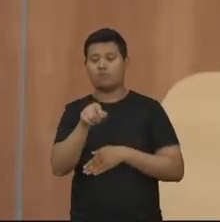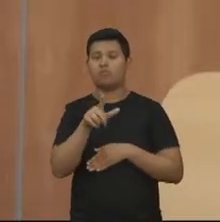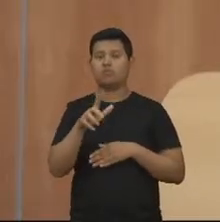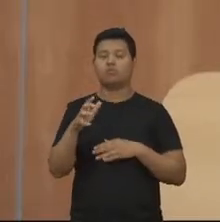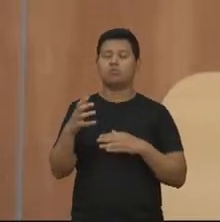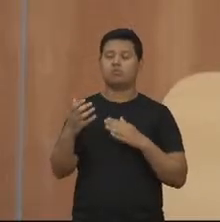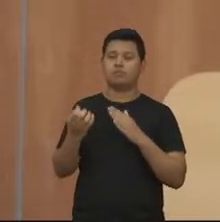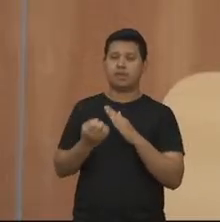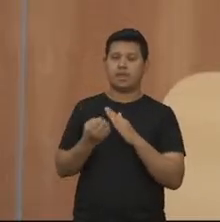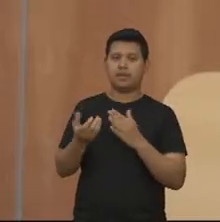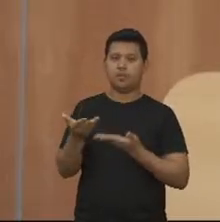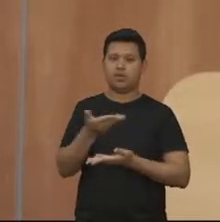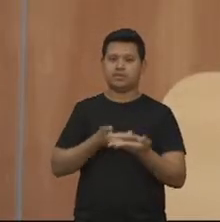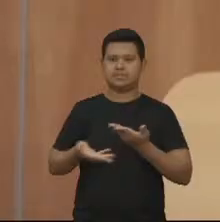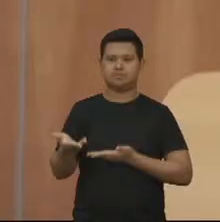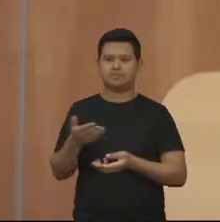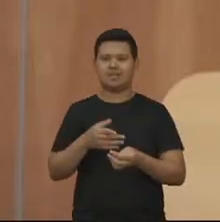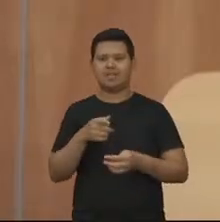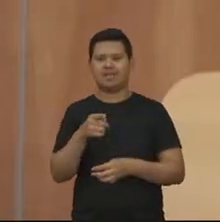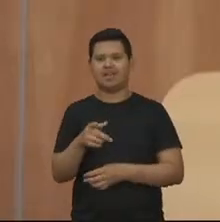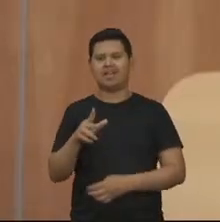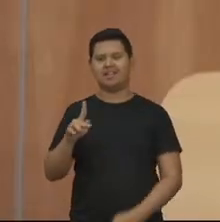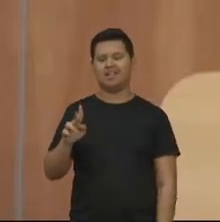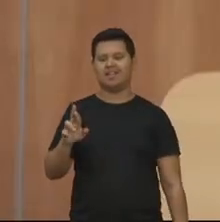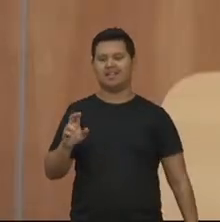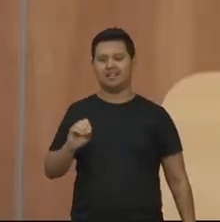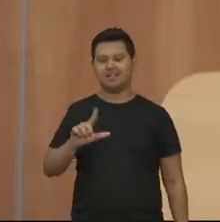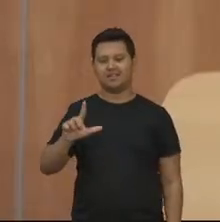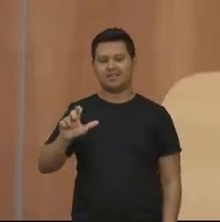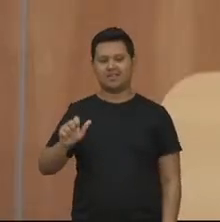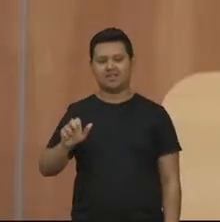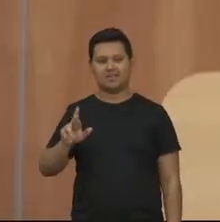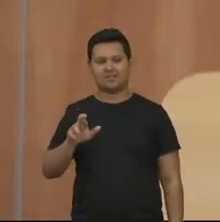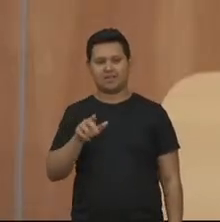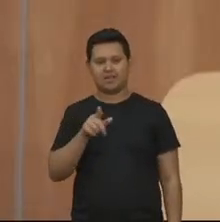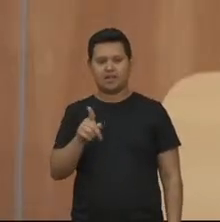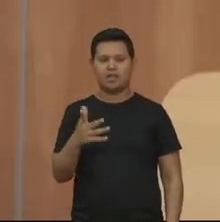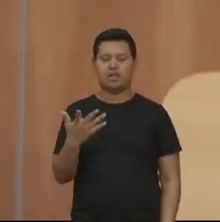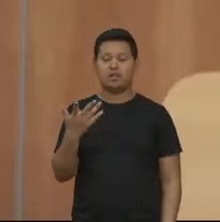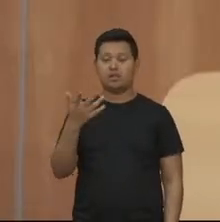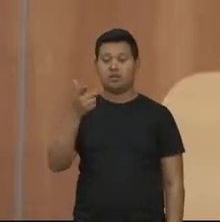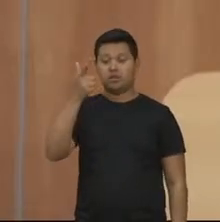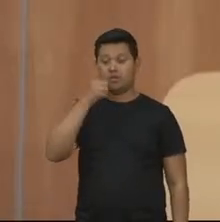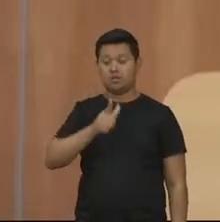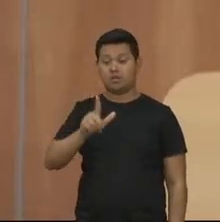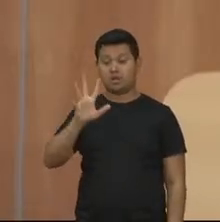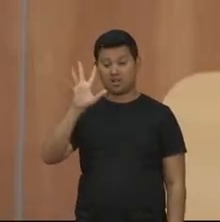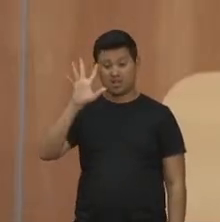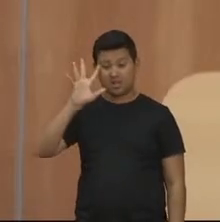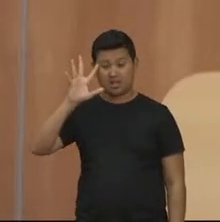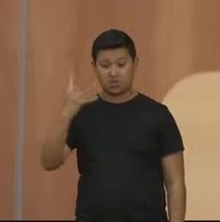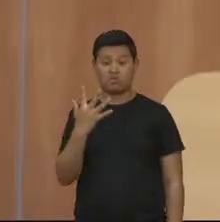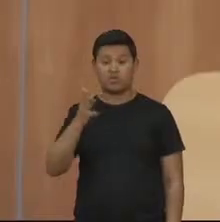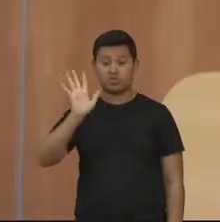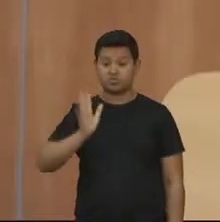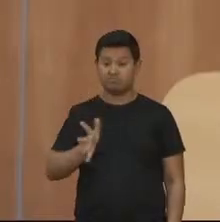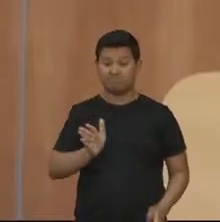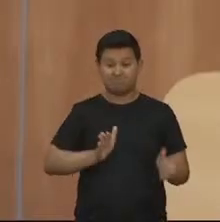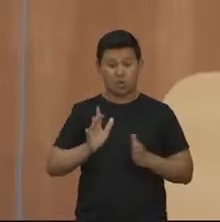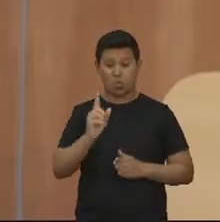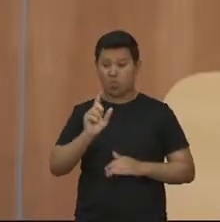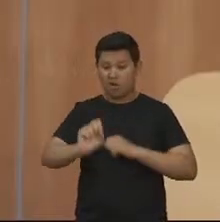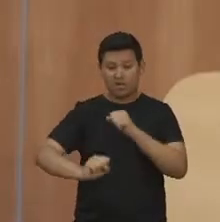órgãos competentes, para que o SAI, para que a Prolar tome as providências necessárias para resolver essa situação. Quase um ano. Isso